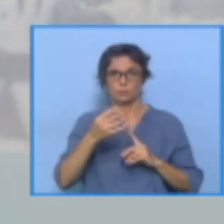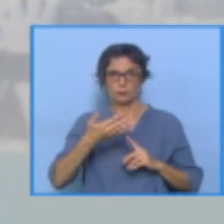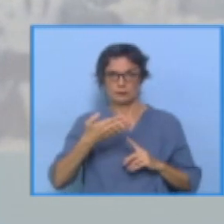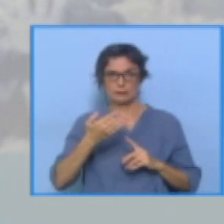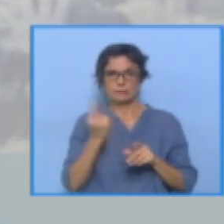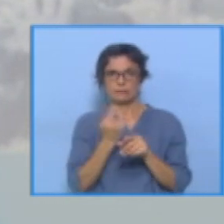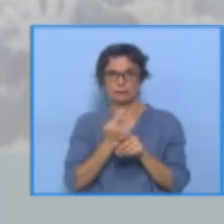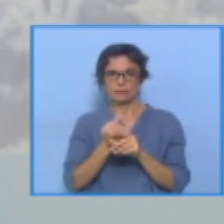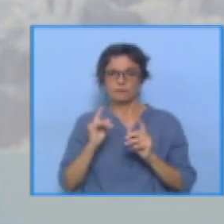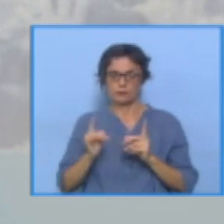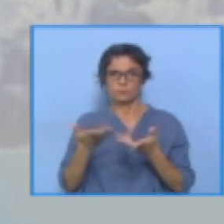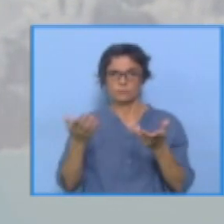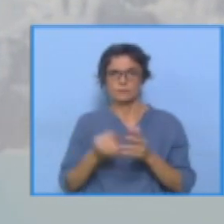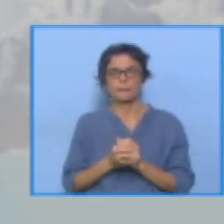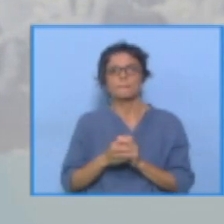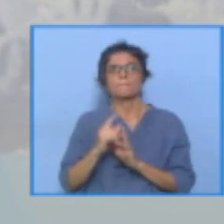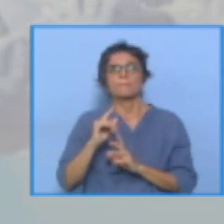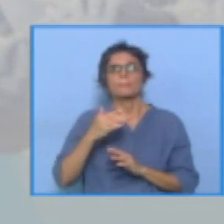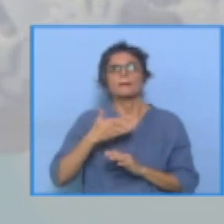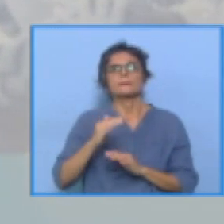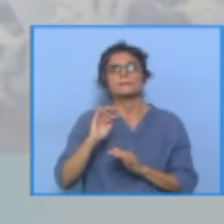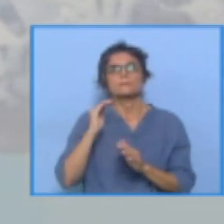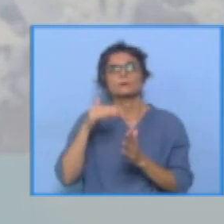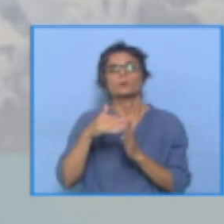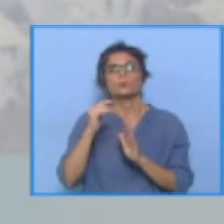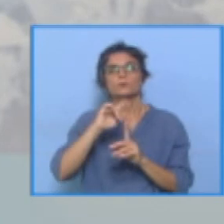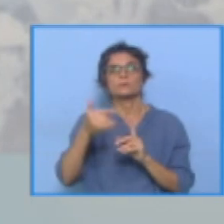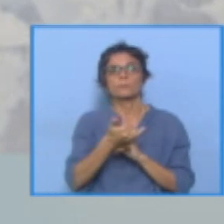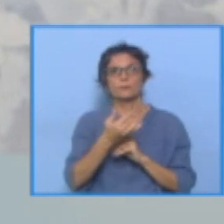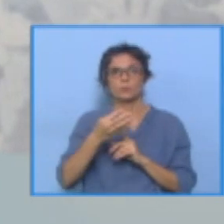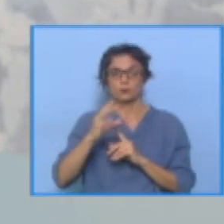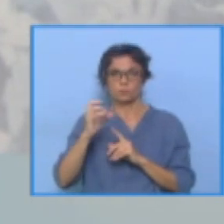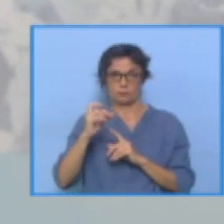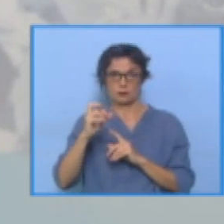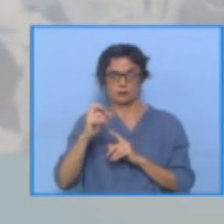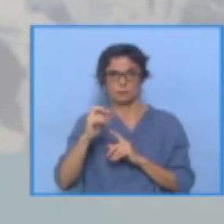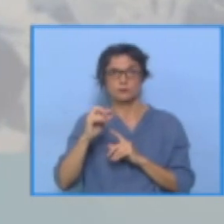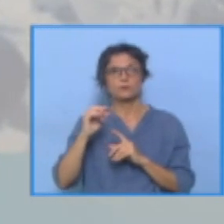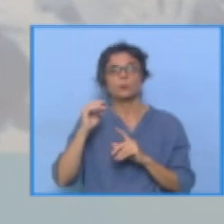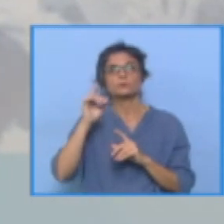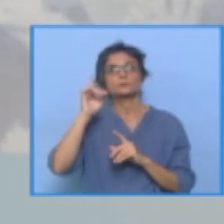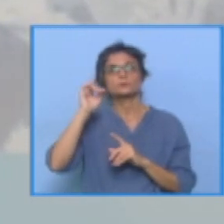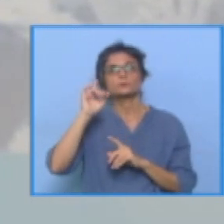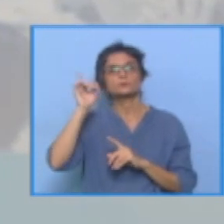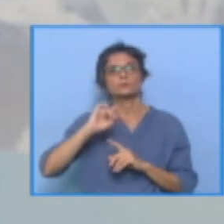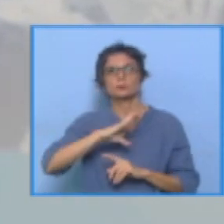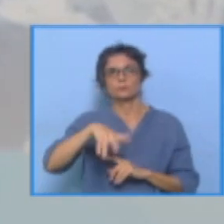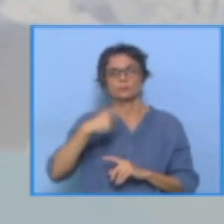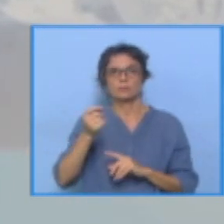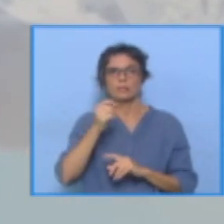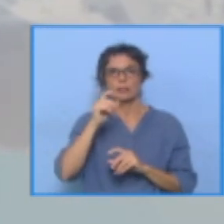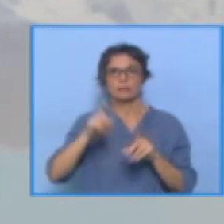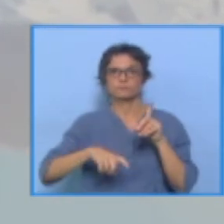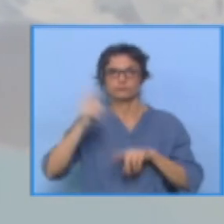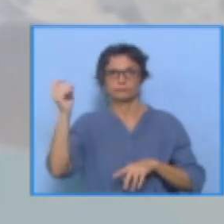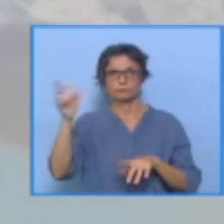atividades. A última Semana da Ação Conjunta foi em 2018, por altura do Dia Mundial do Refugiado em junho, em que